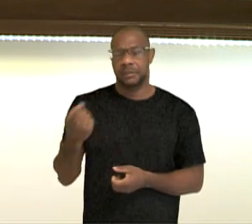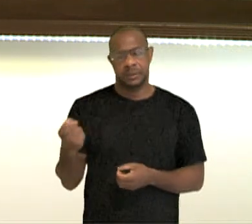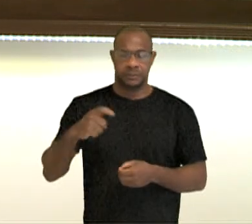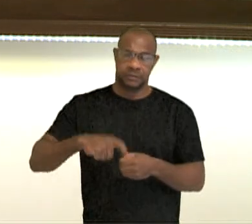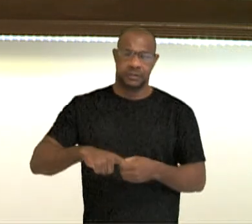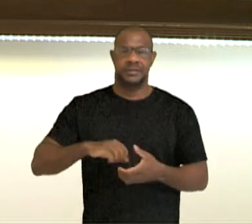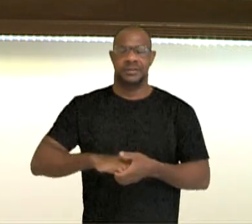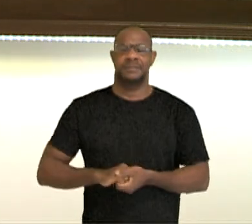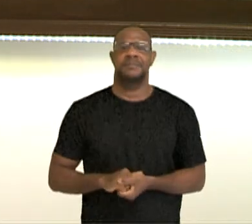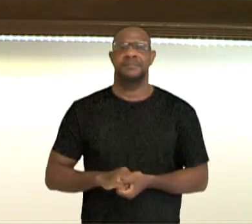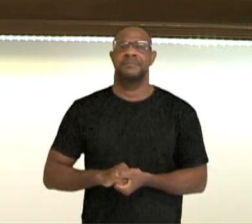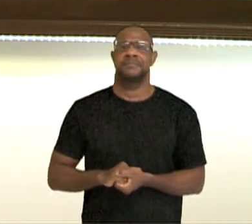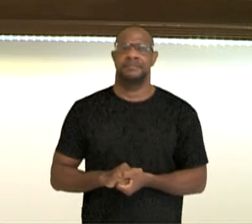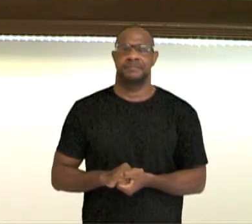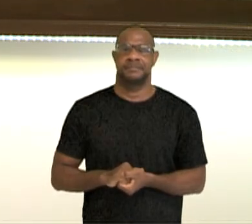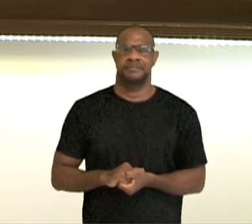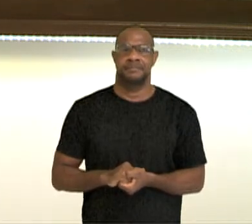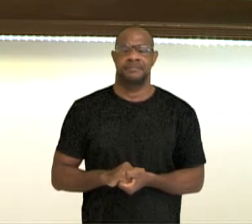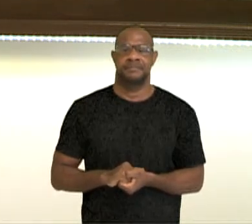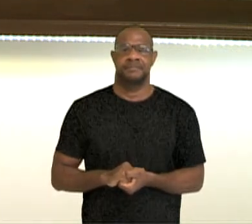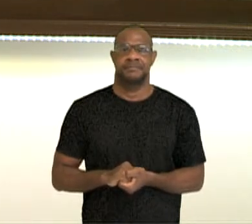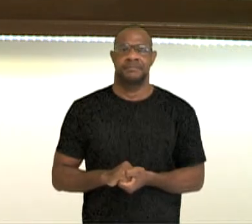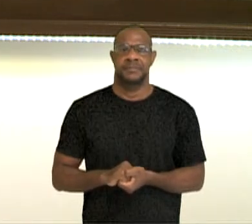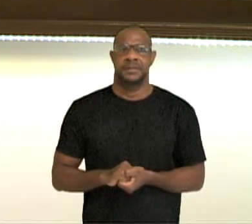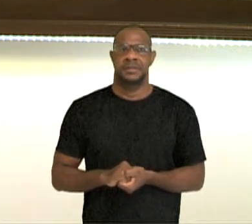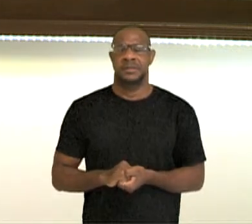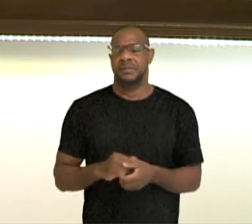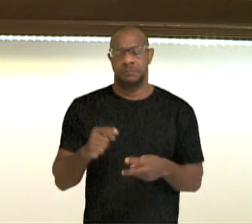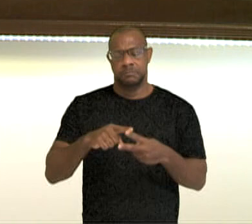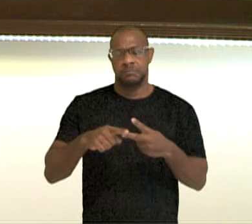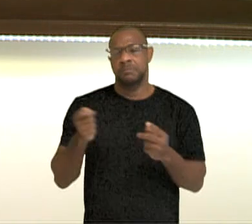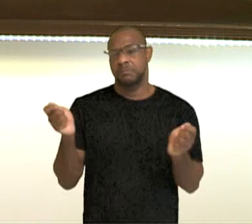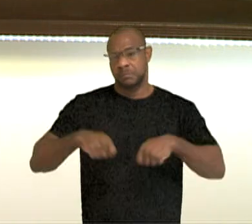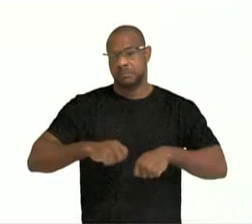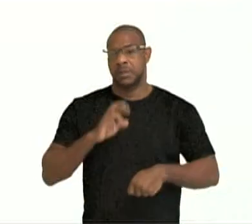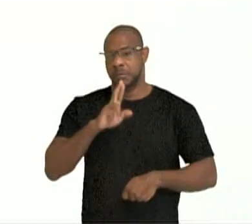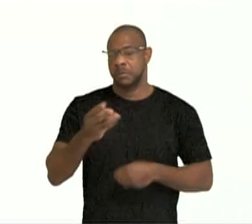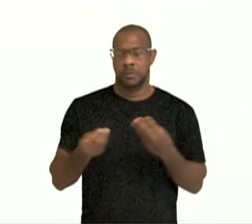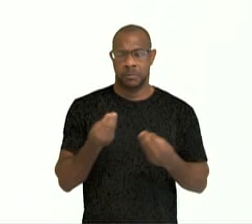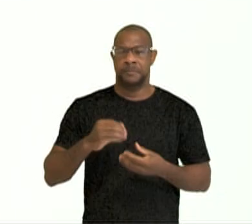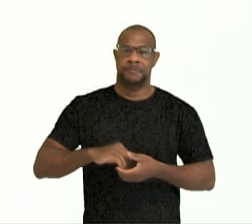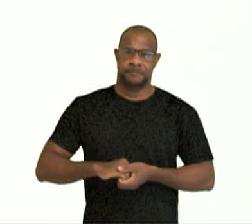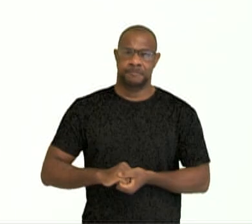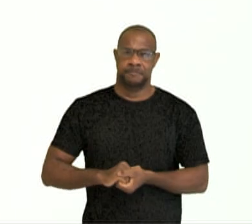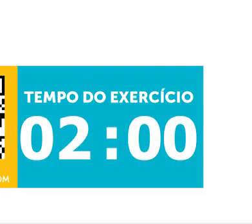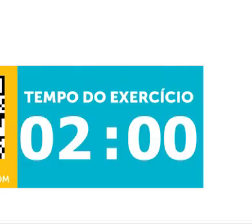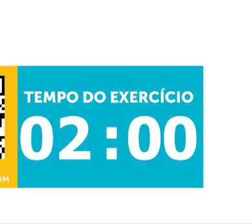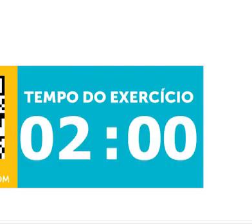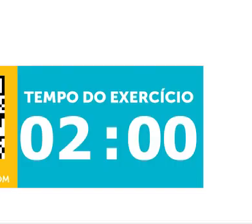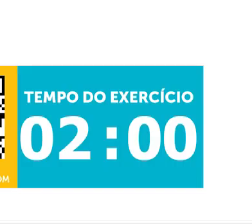volto comentando com vocês uma das nossas possíveis hipóteses de leitura.